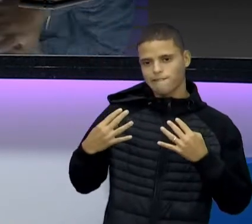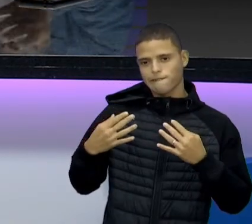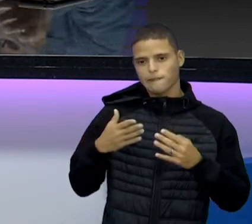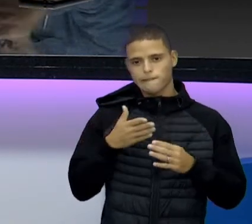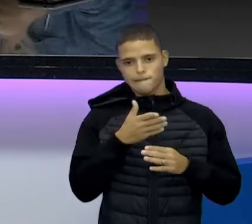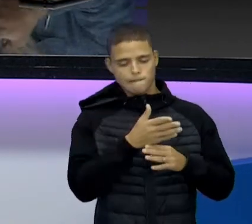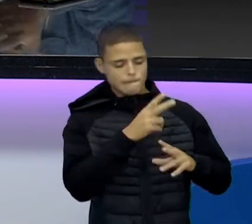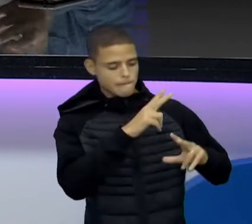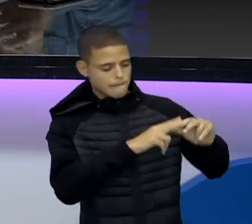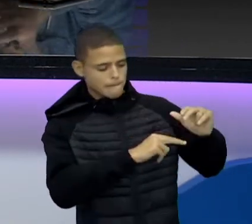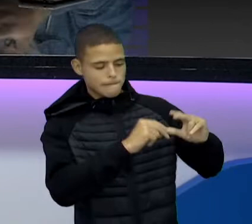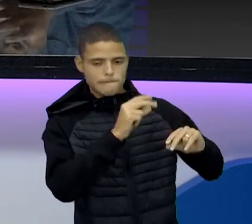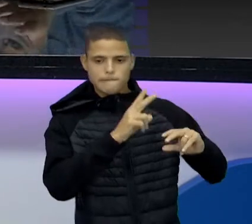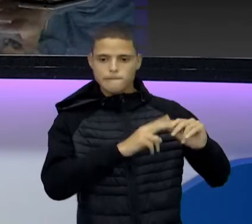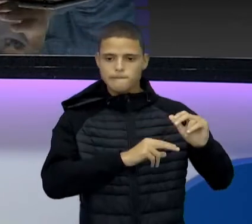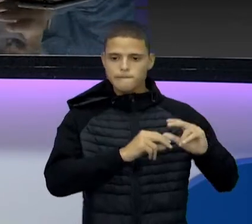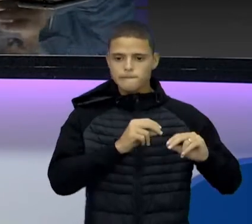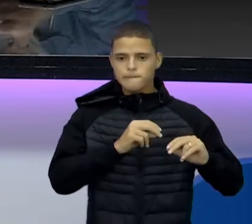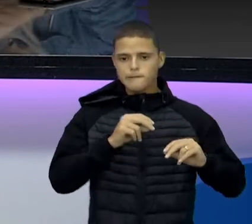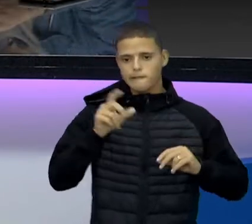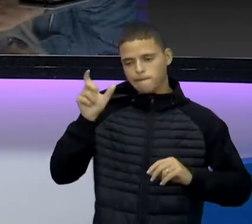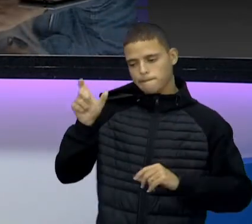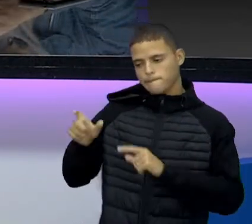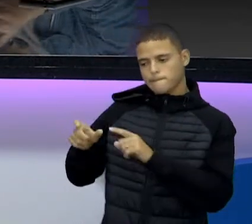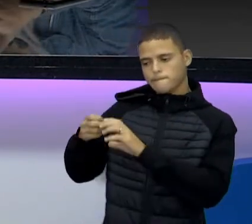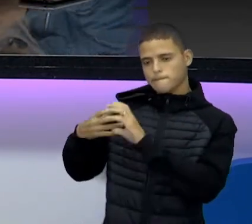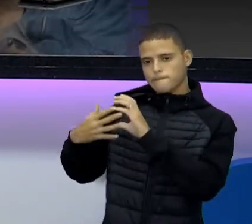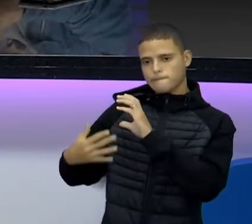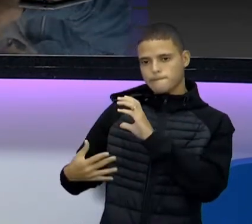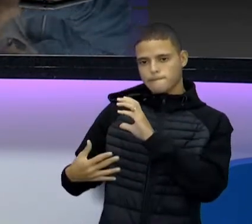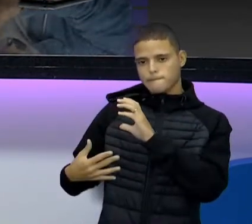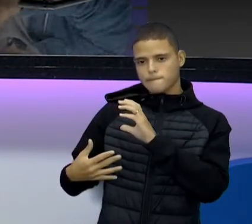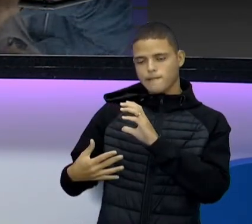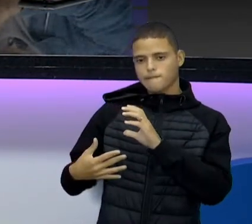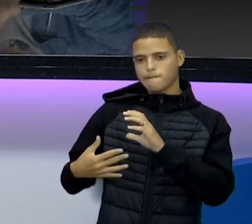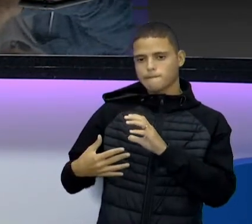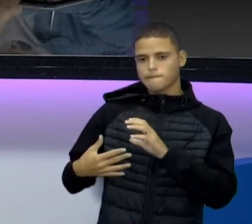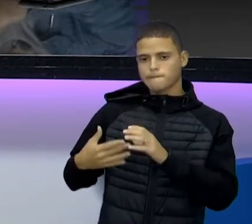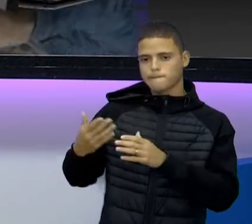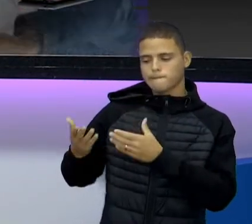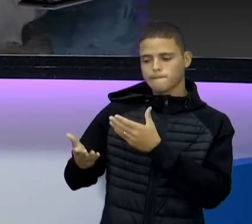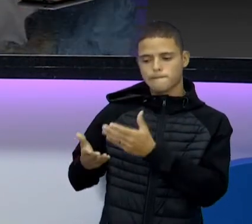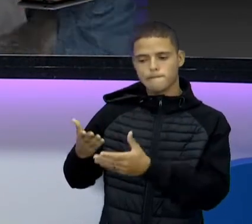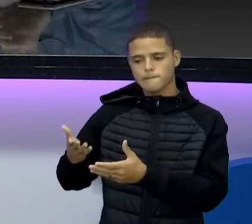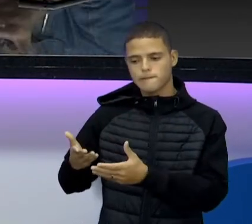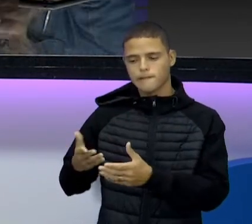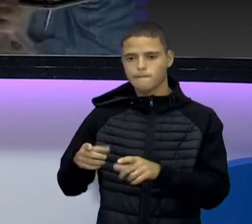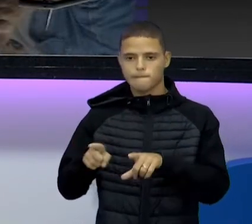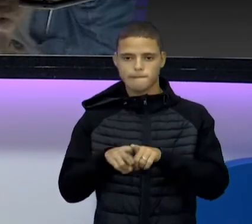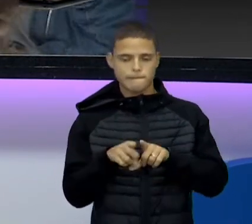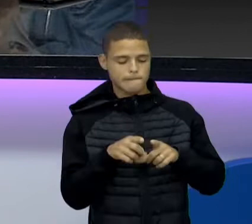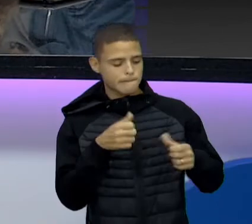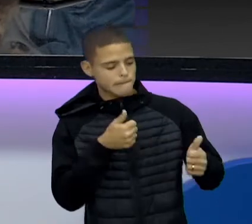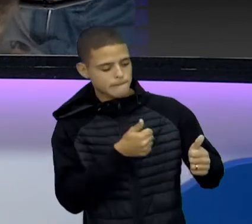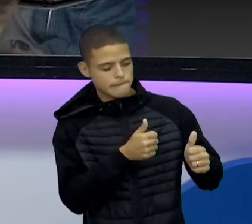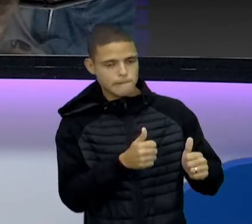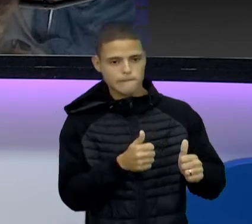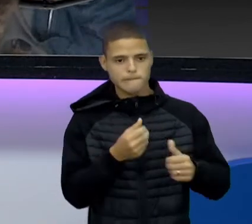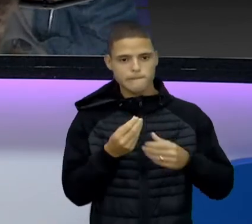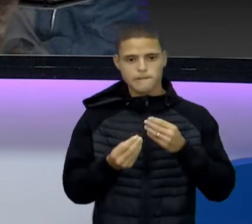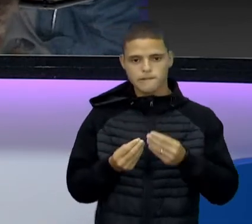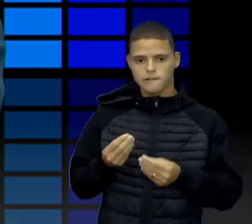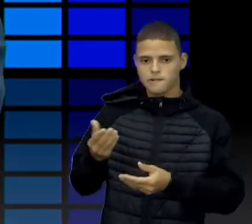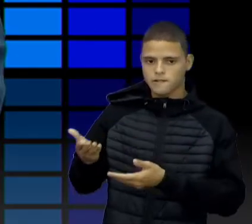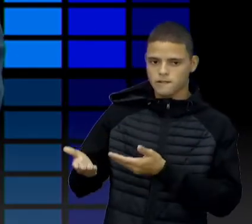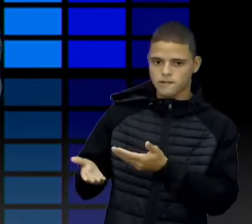e dependendo da característica que eles têm, eles percebem o tipo de acompanhamento, né, de abordagem que